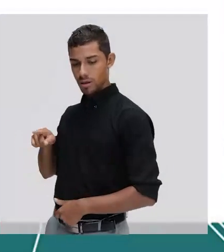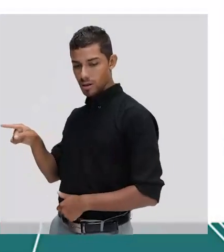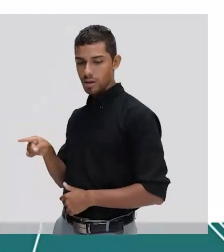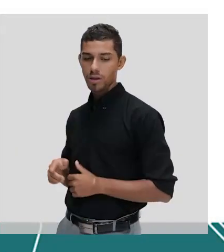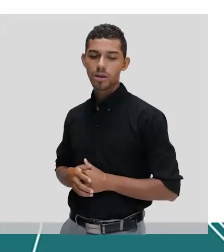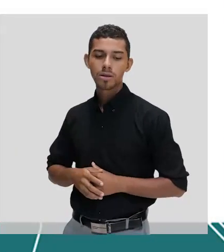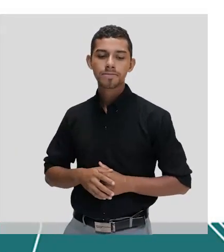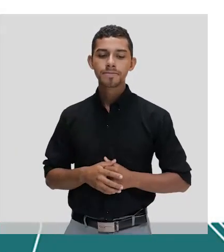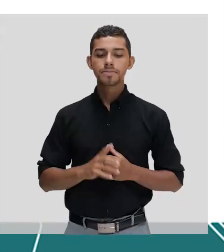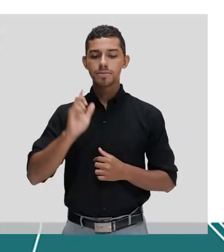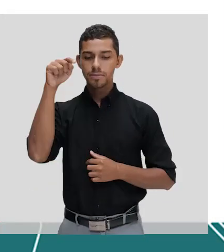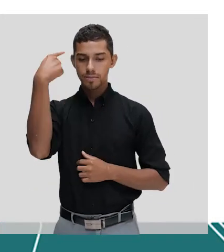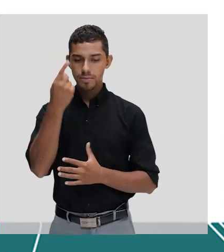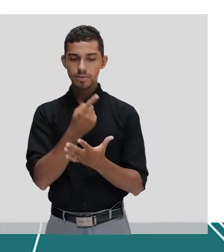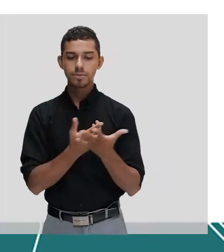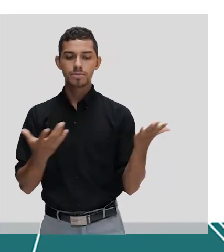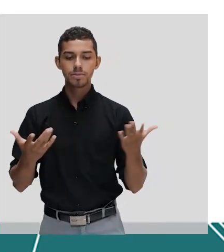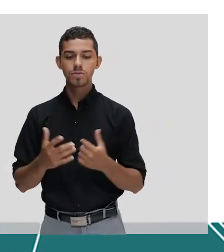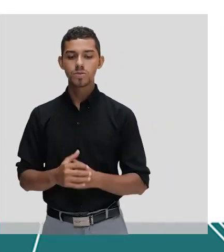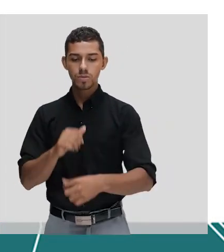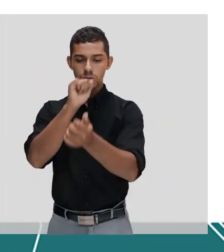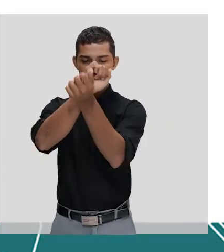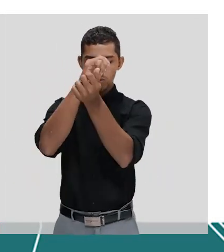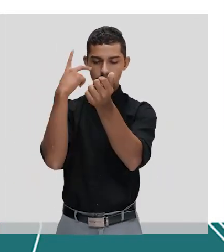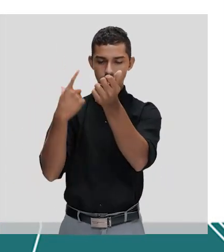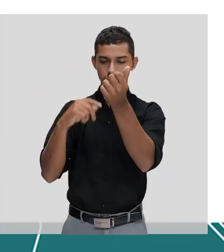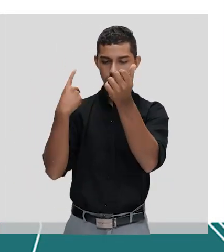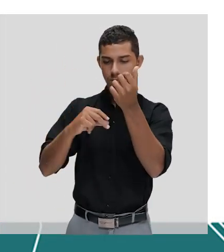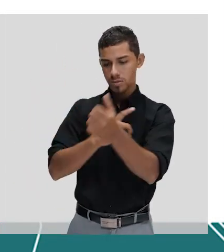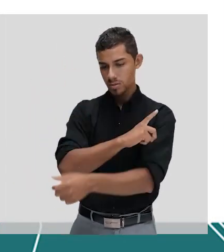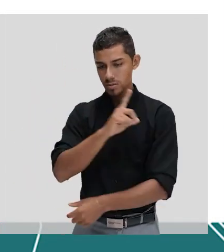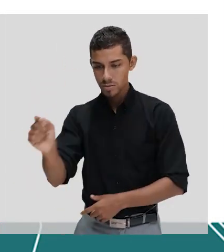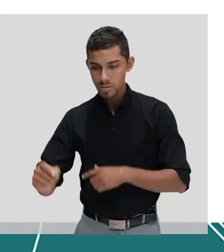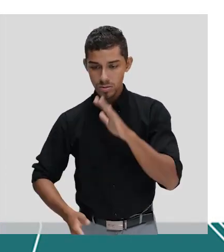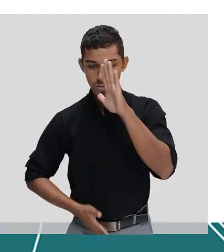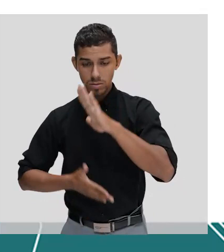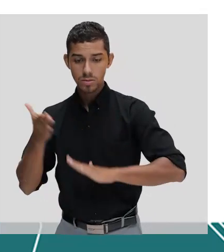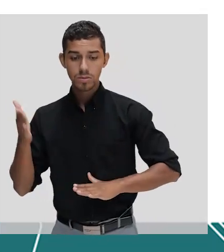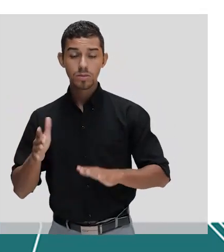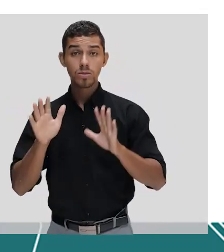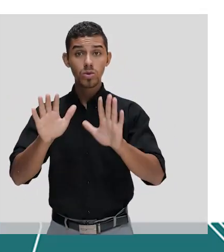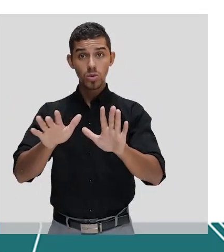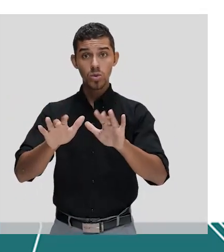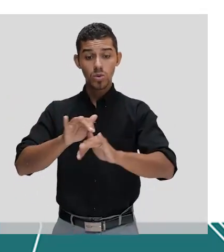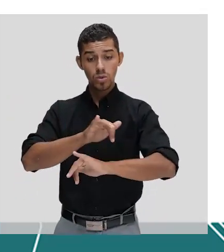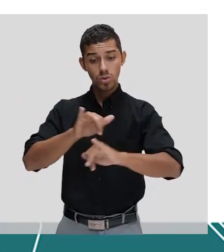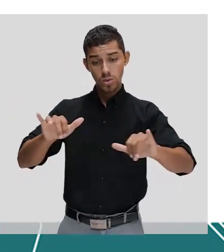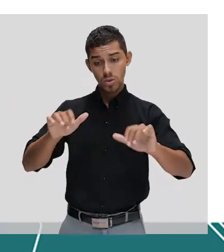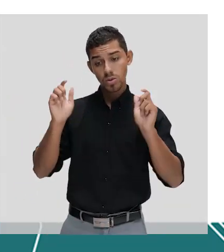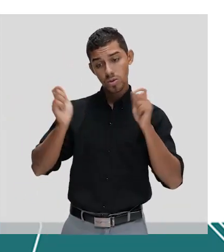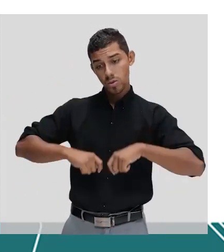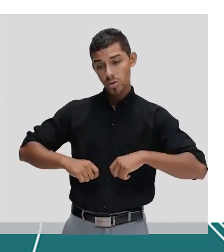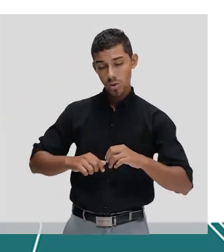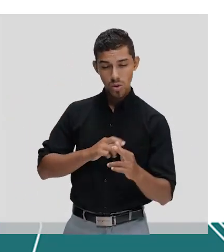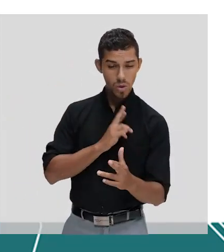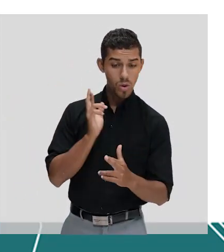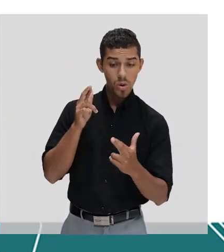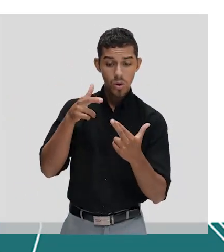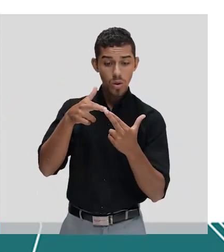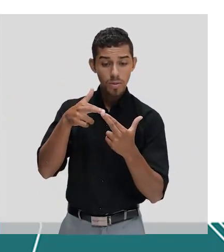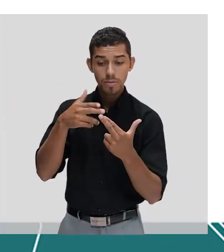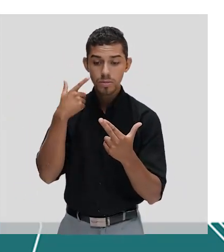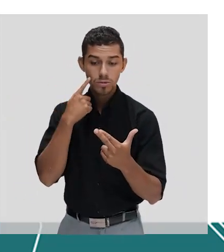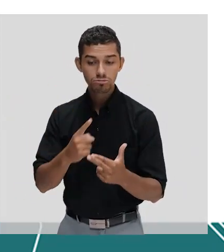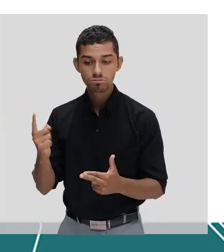para o próximo. Escravo fugitivo. Outra dica bem importante é que vocês peguem a referência